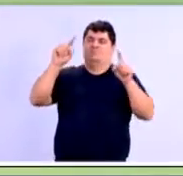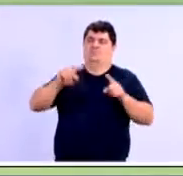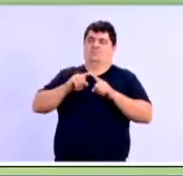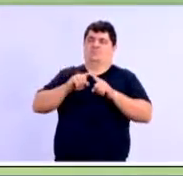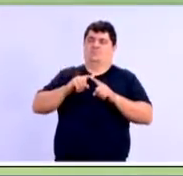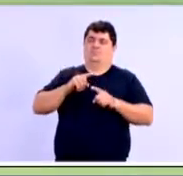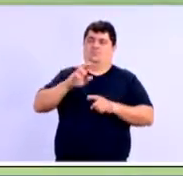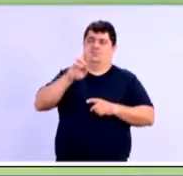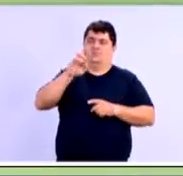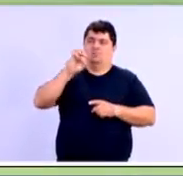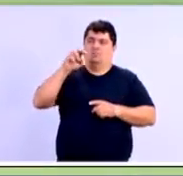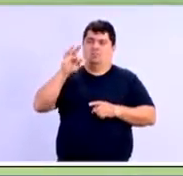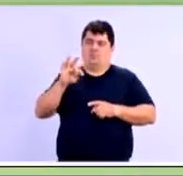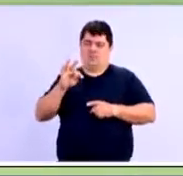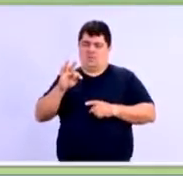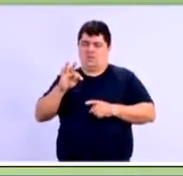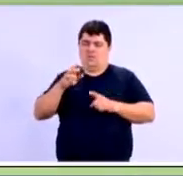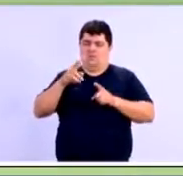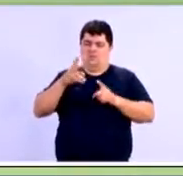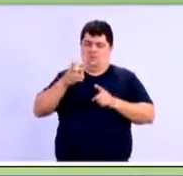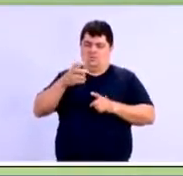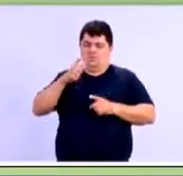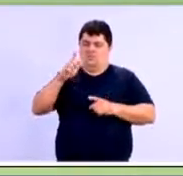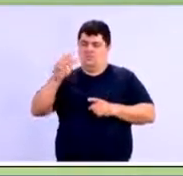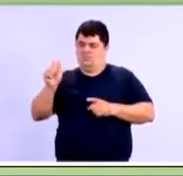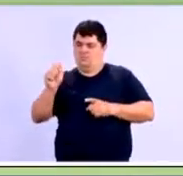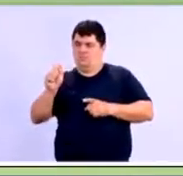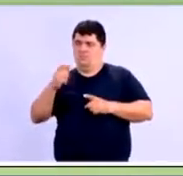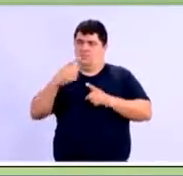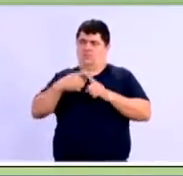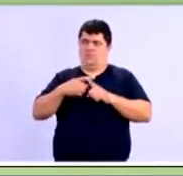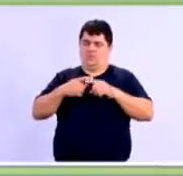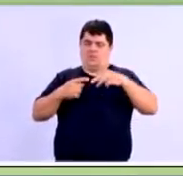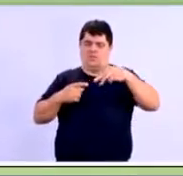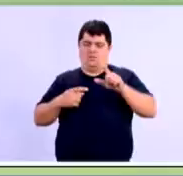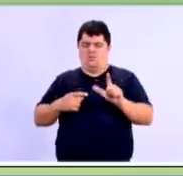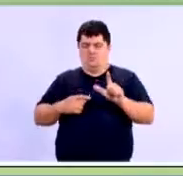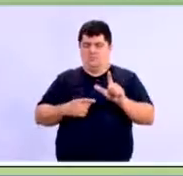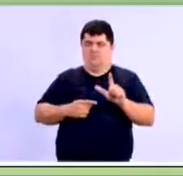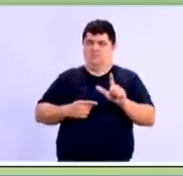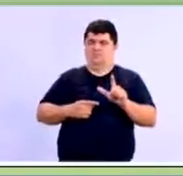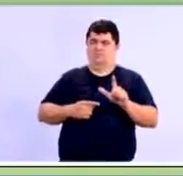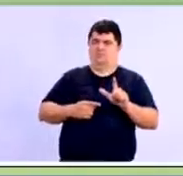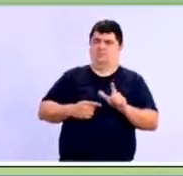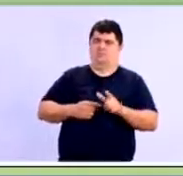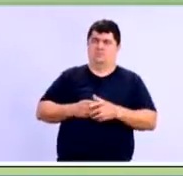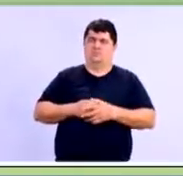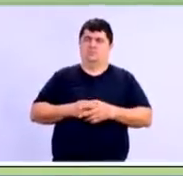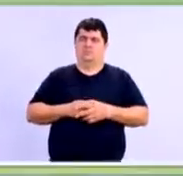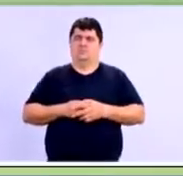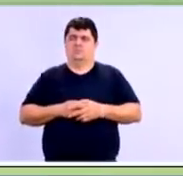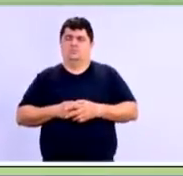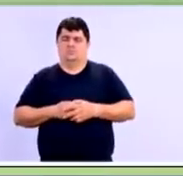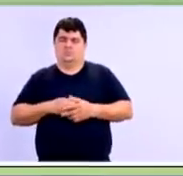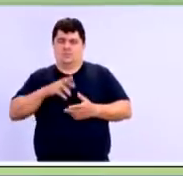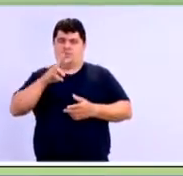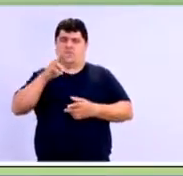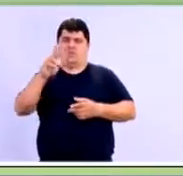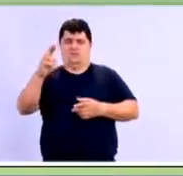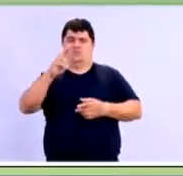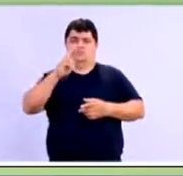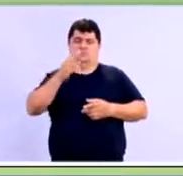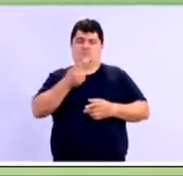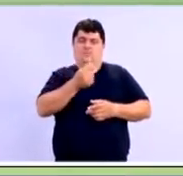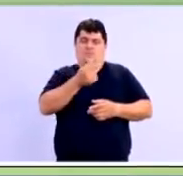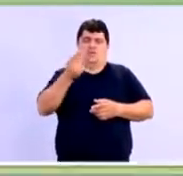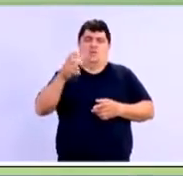essa? Rentabilidade da minha empresa é o giro do meu ativo multiplicado pela minha margem líquida. Rentabilidade dos